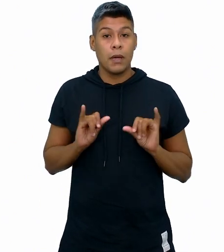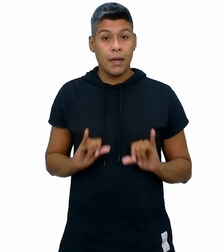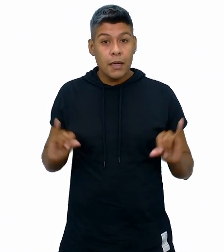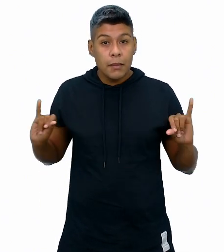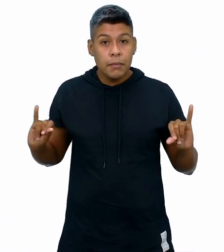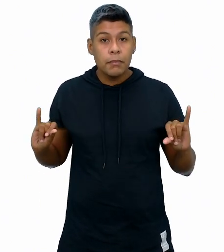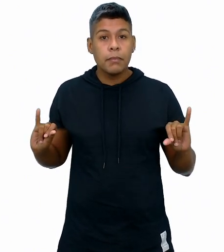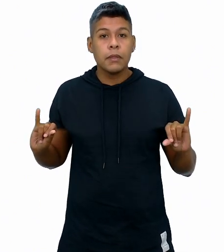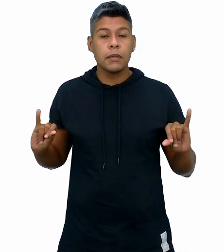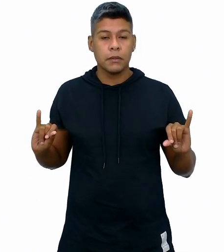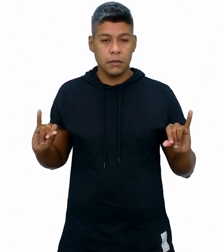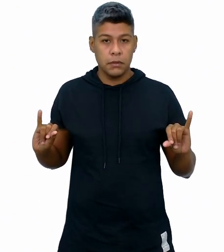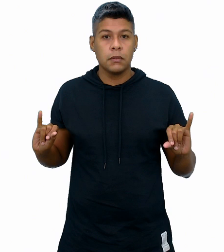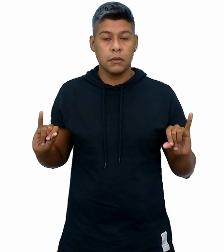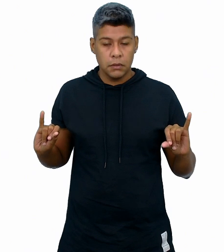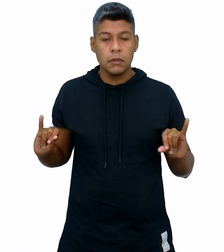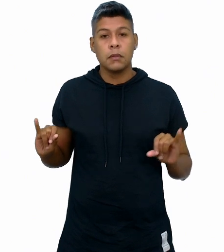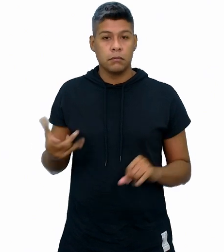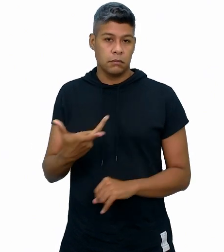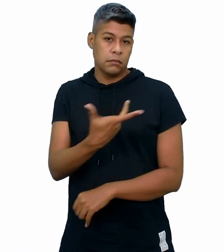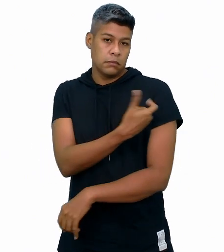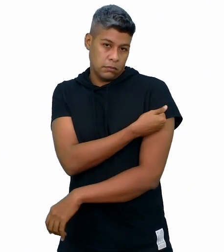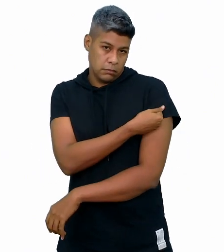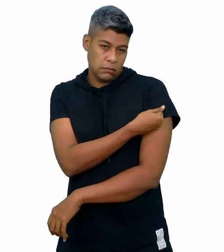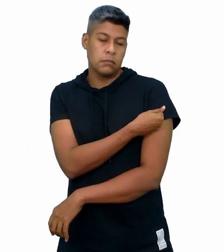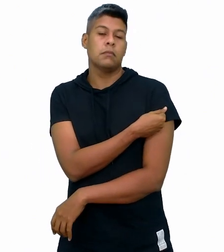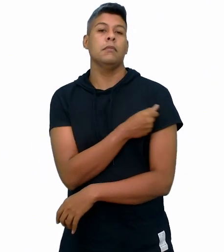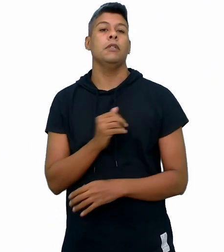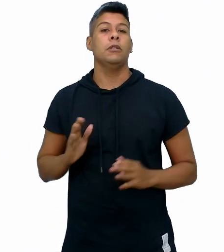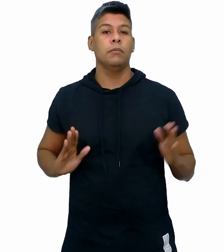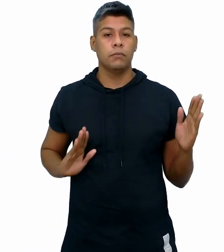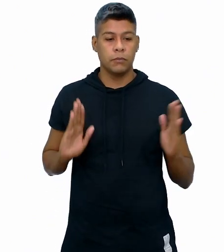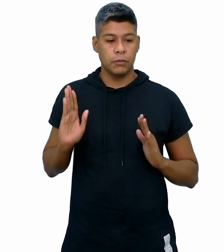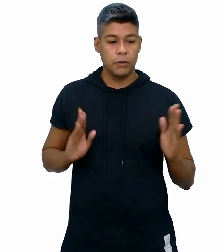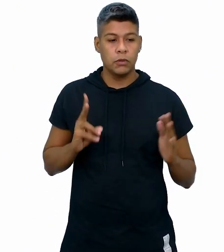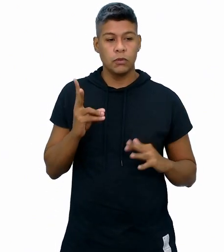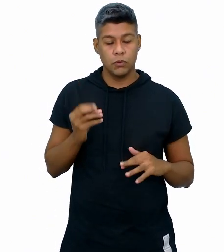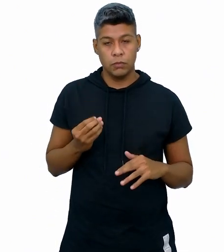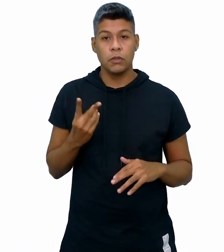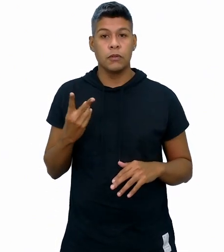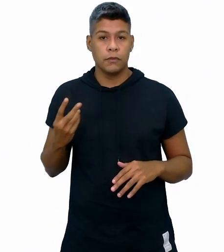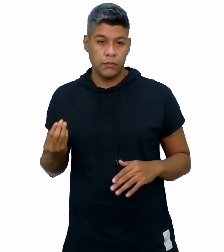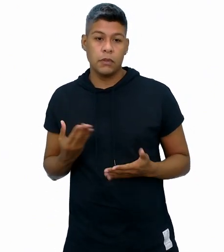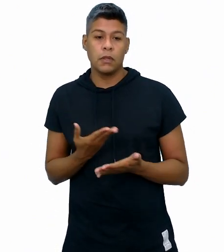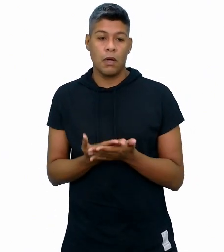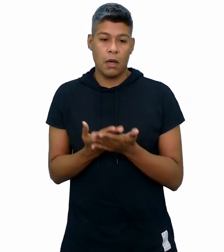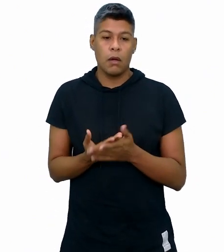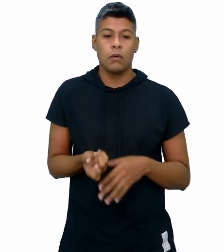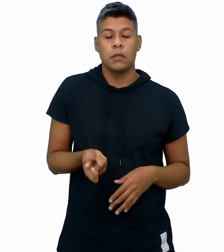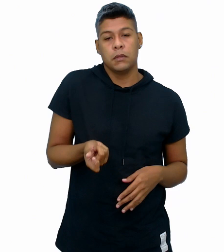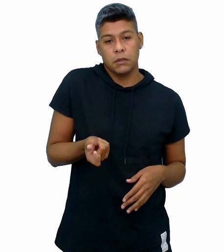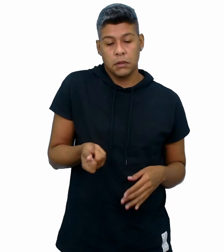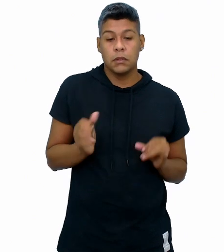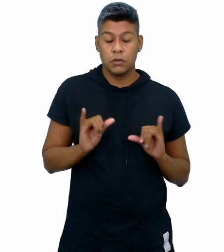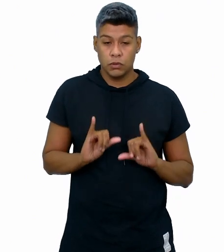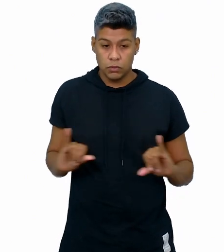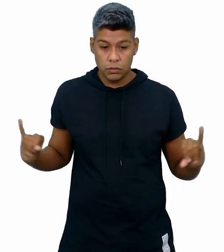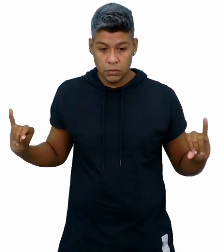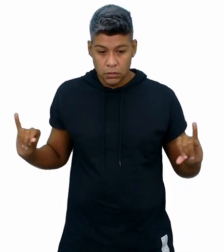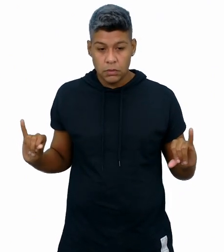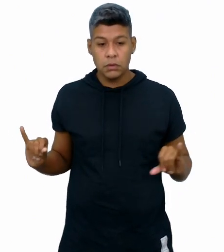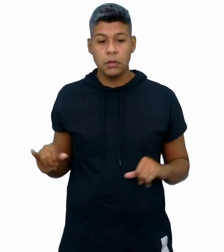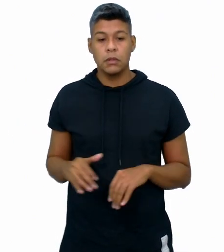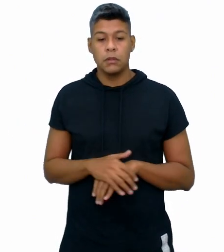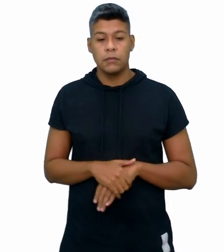campanha de vacinação naquele momento de 2020, que está lá na aula 6, né, a notícia,